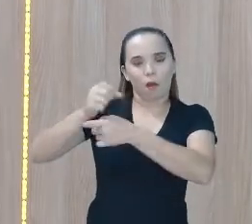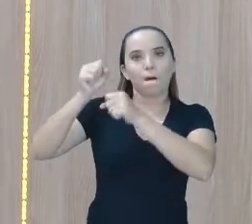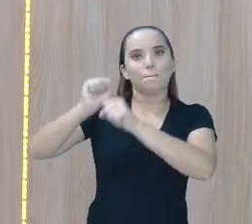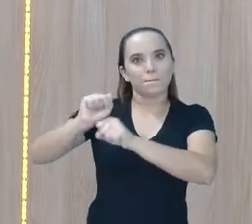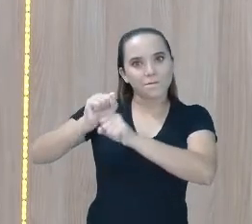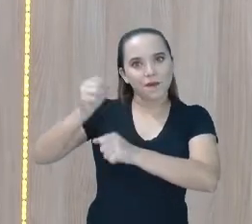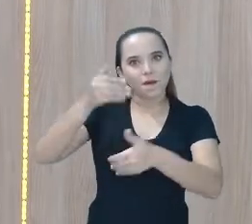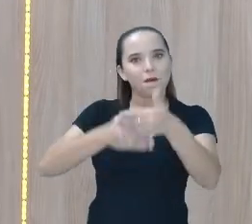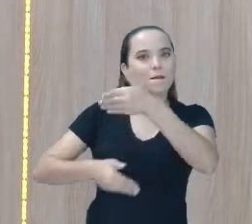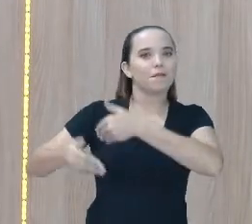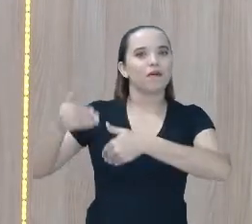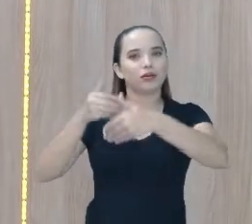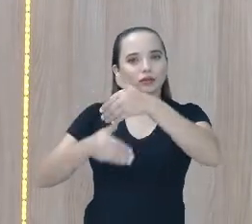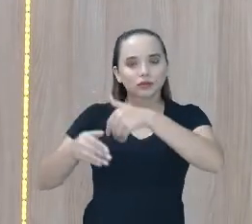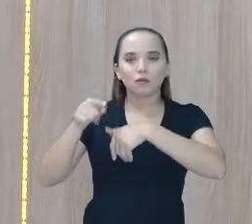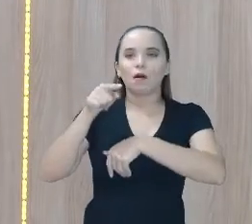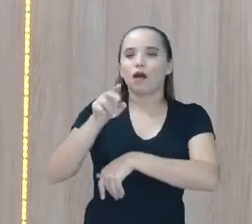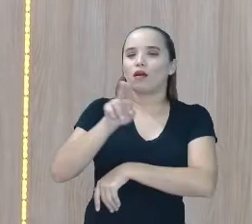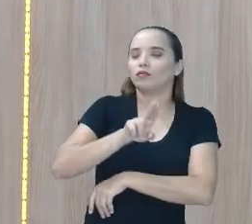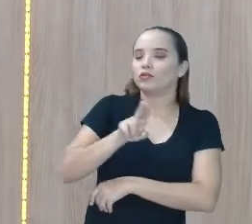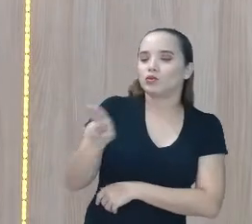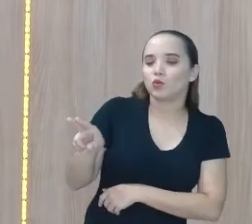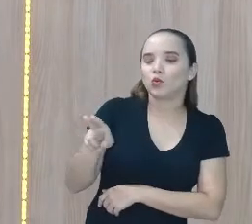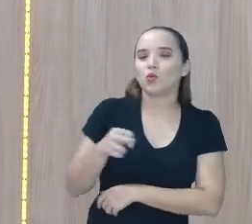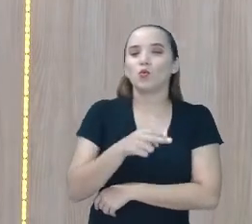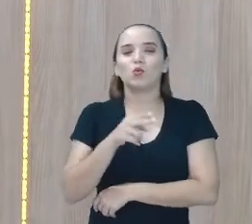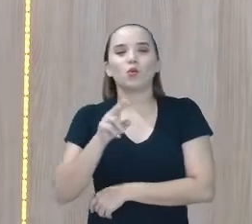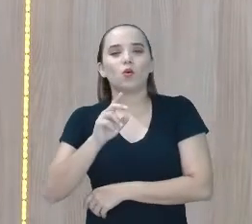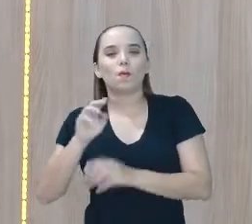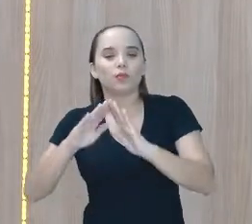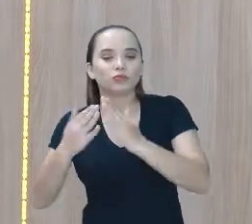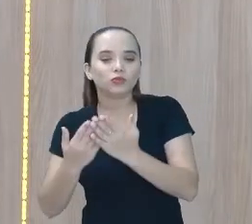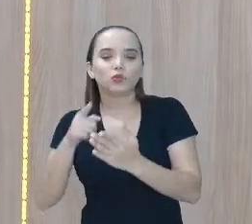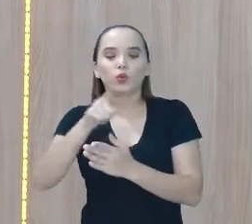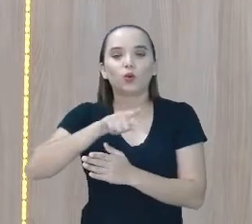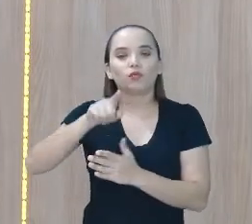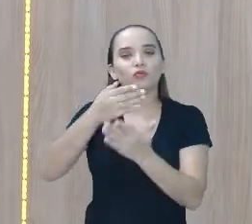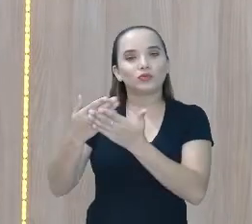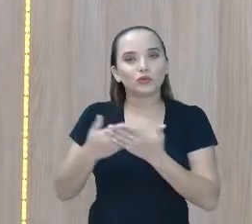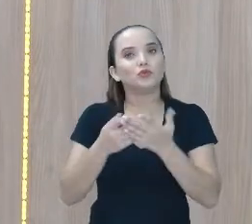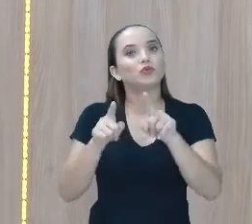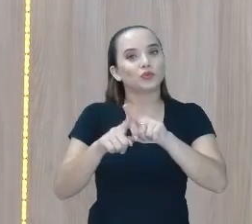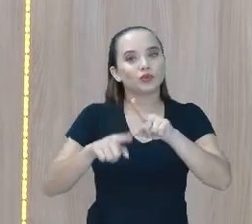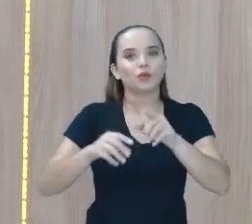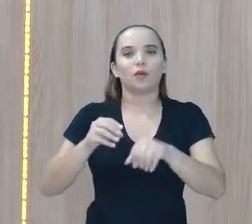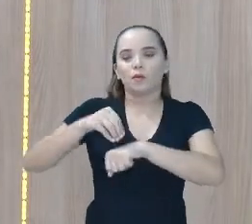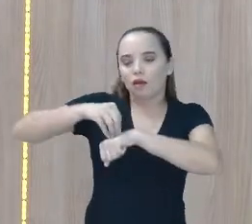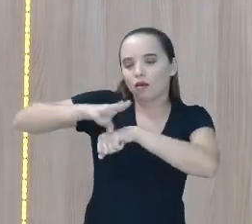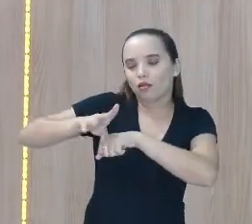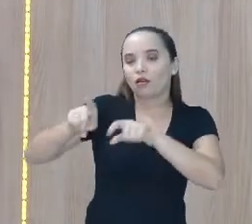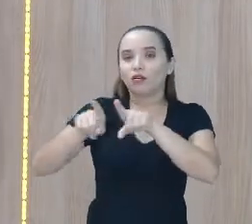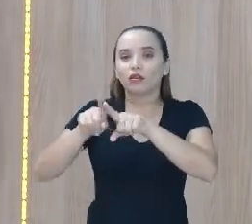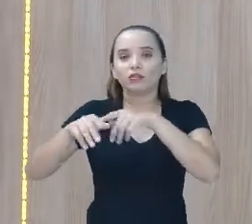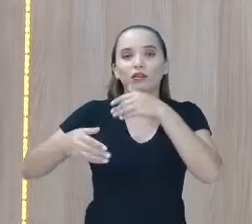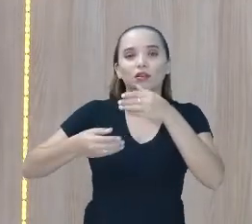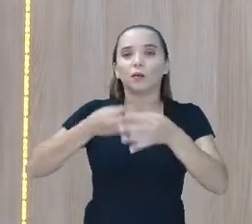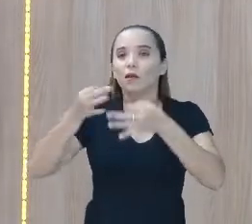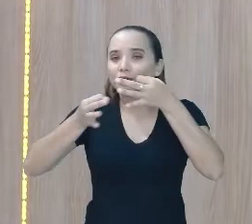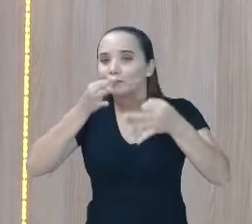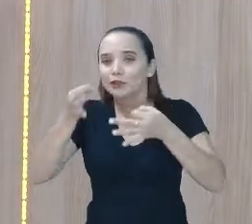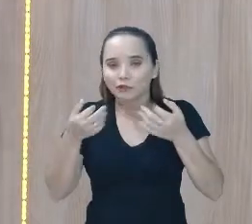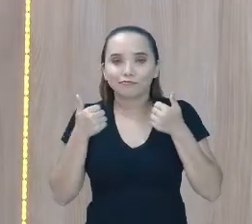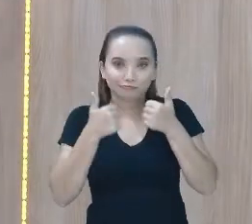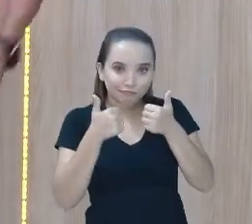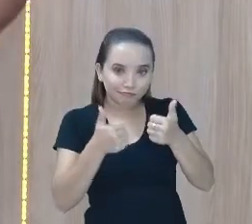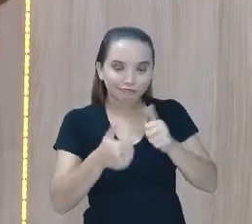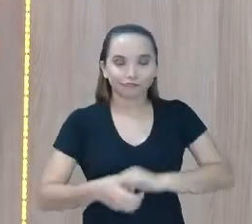nome, a escola que você estuda, suas dúvidas, sugestões e comentários, certo? Então não deixe de participar com a gente